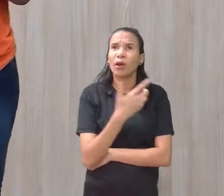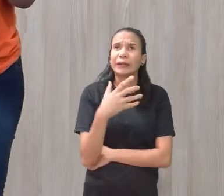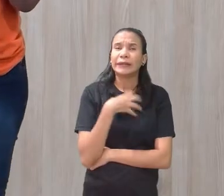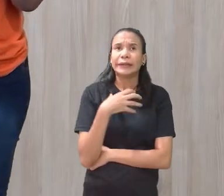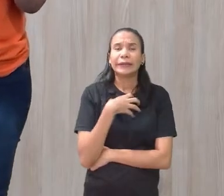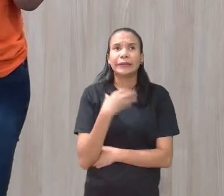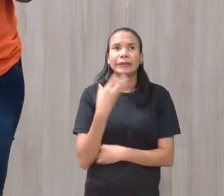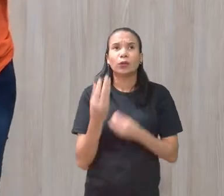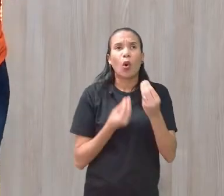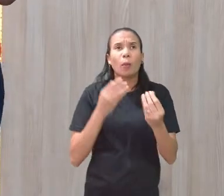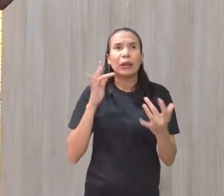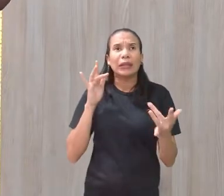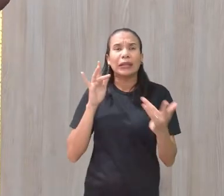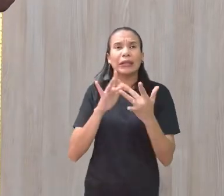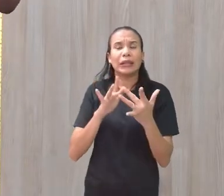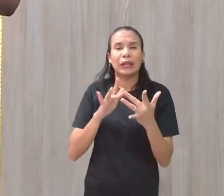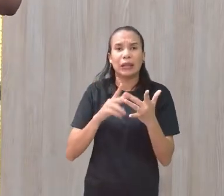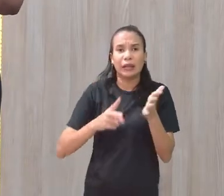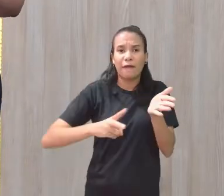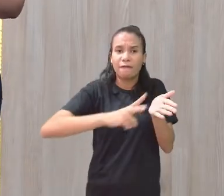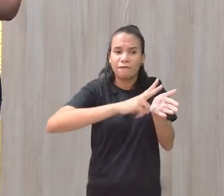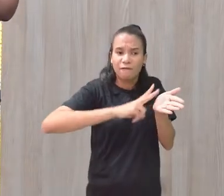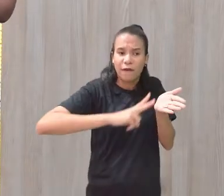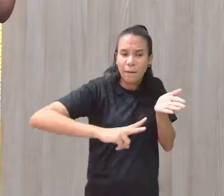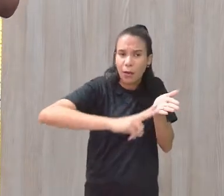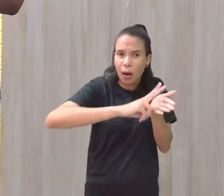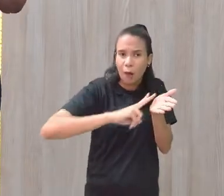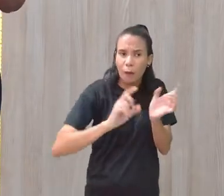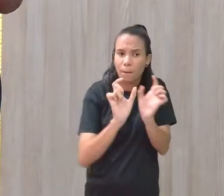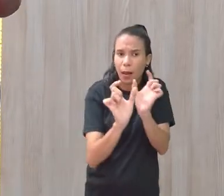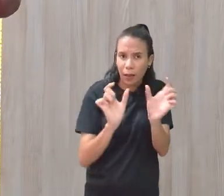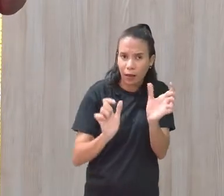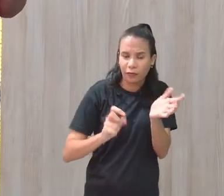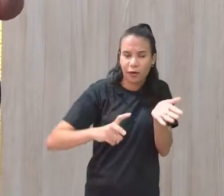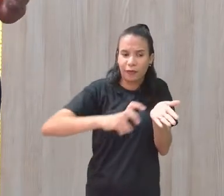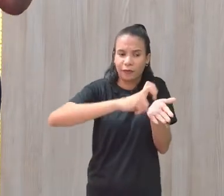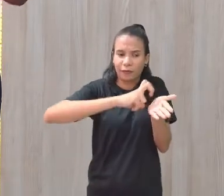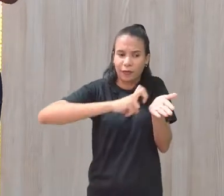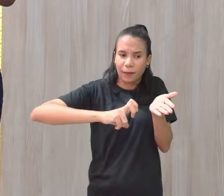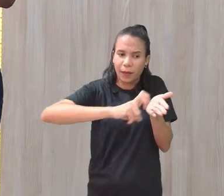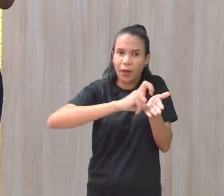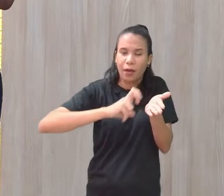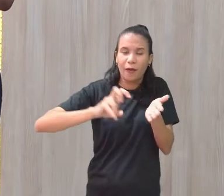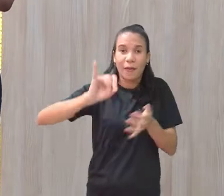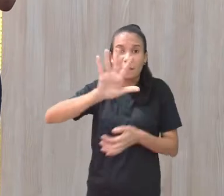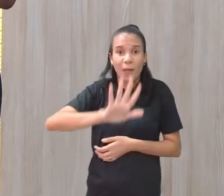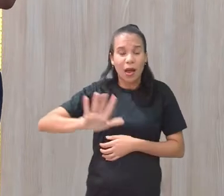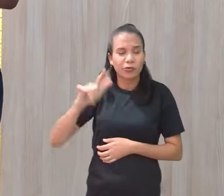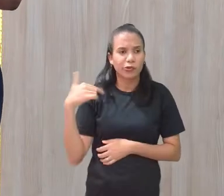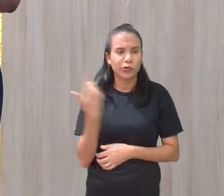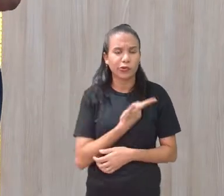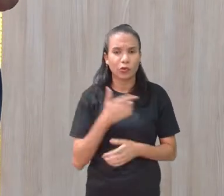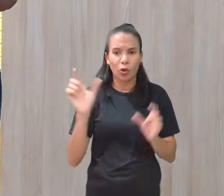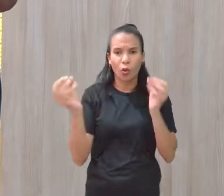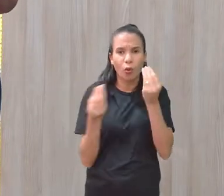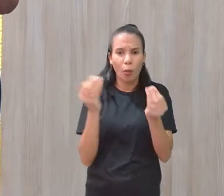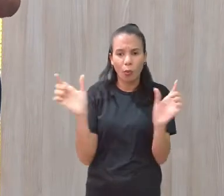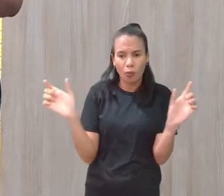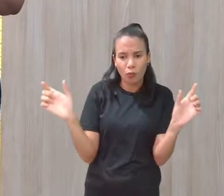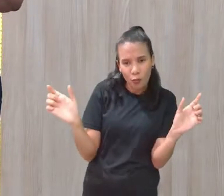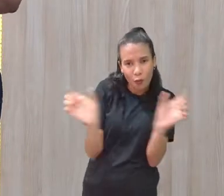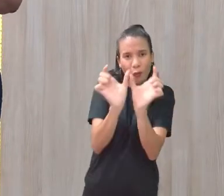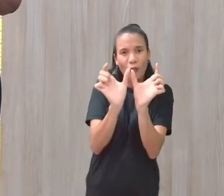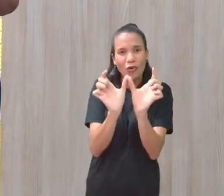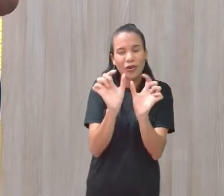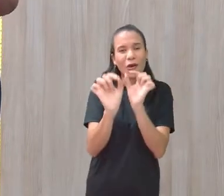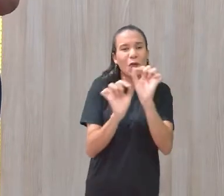essa relação de linguagem verbal, palavras, e linguagem não verbal, e aí a gente consegue fazer uma sátira.